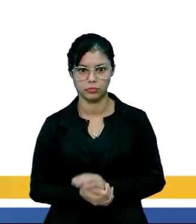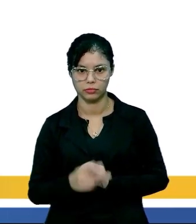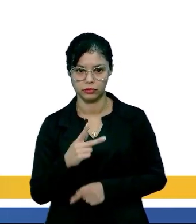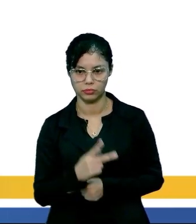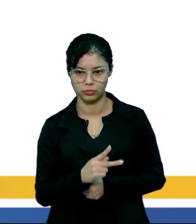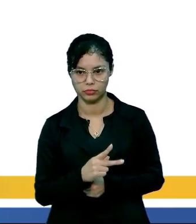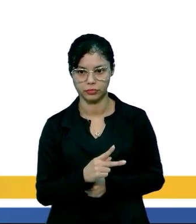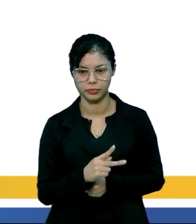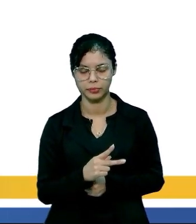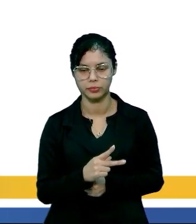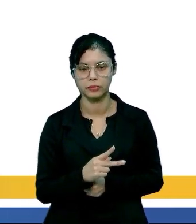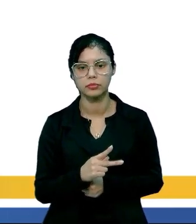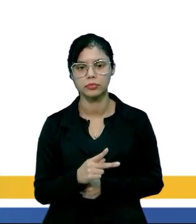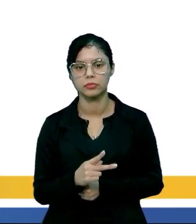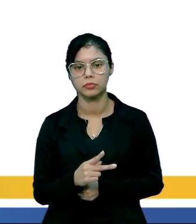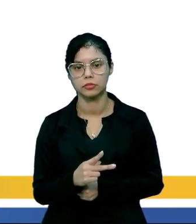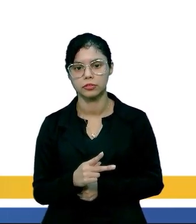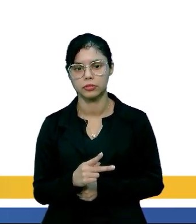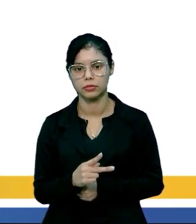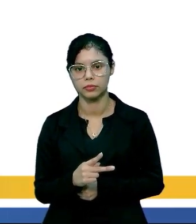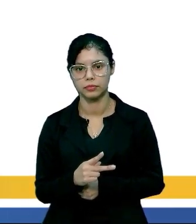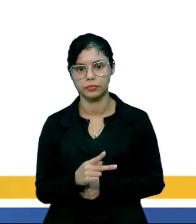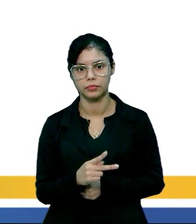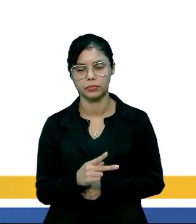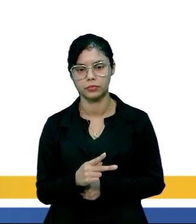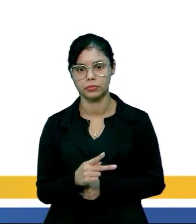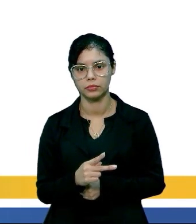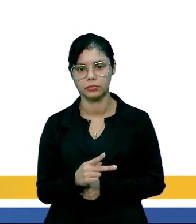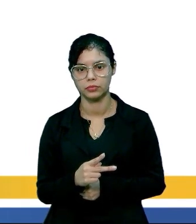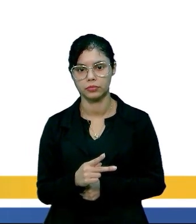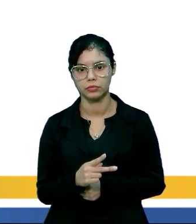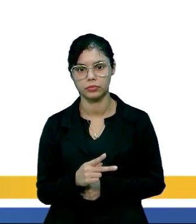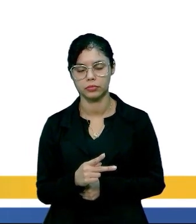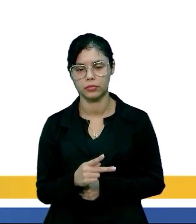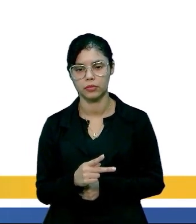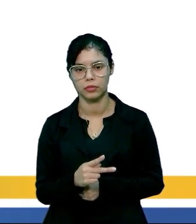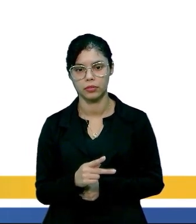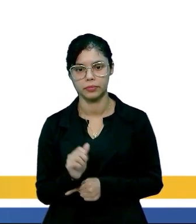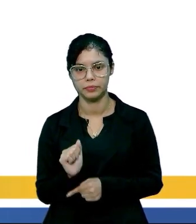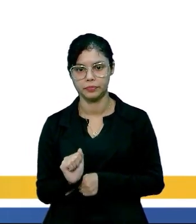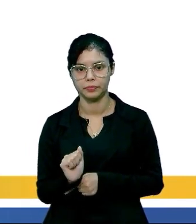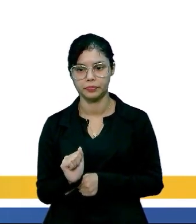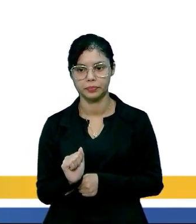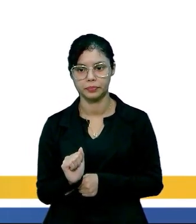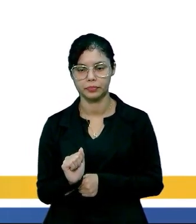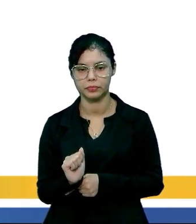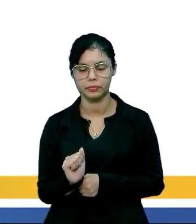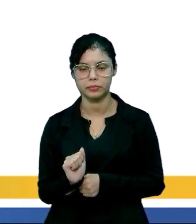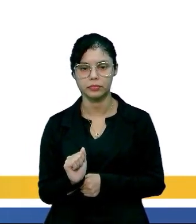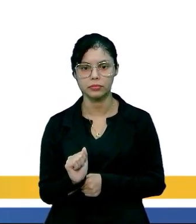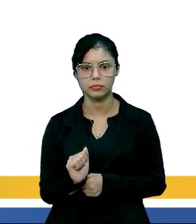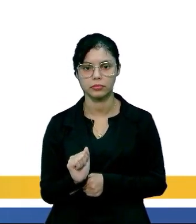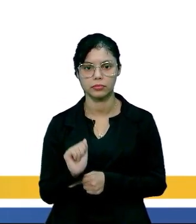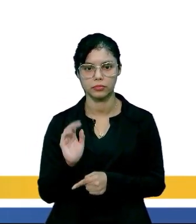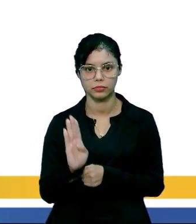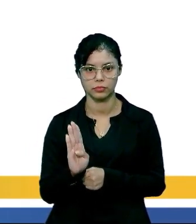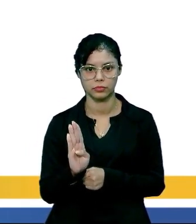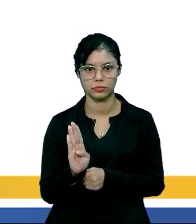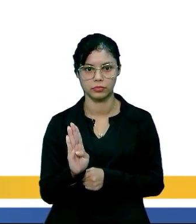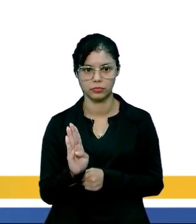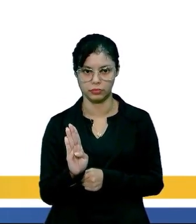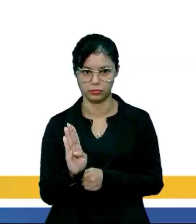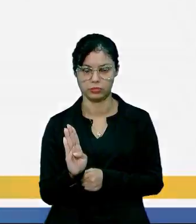da escada. Aí vem para cima ali no corrimão, a gente começa o A até o